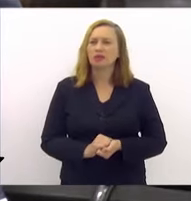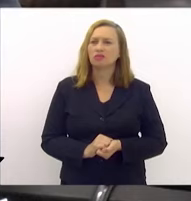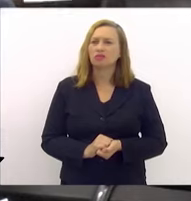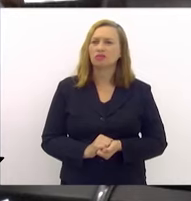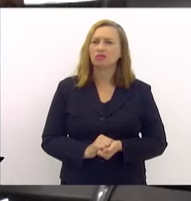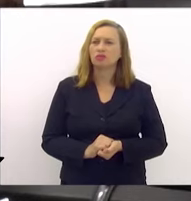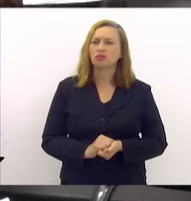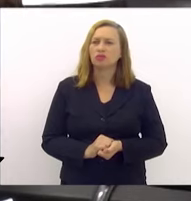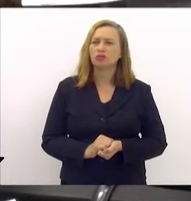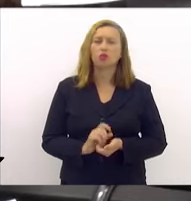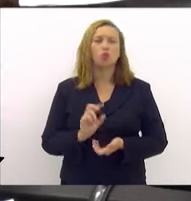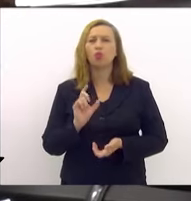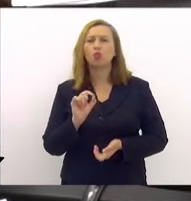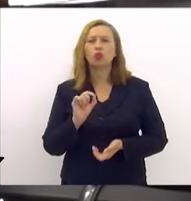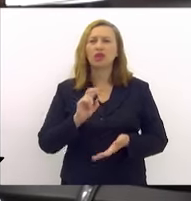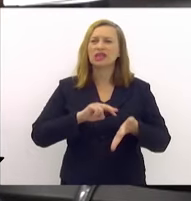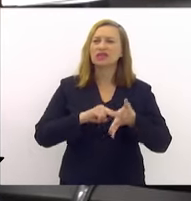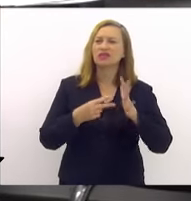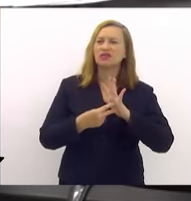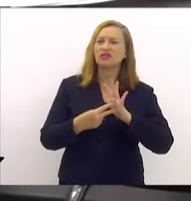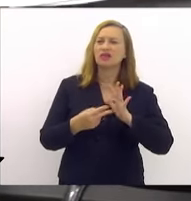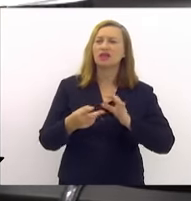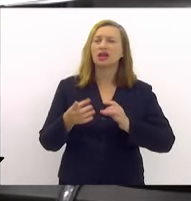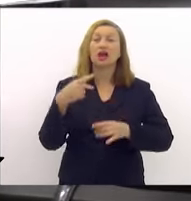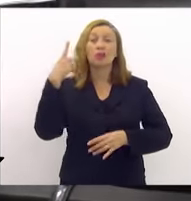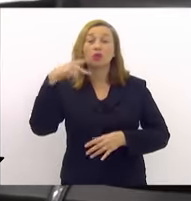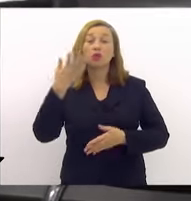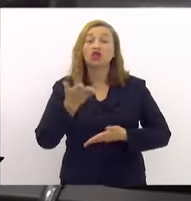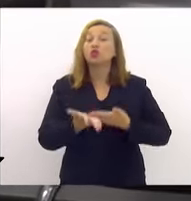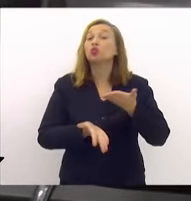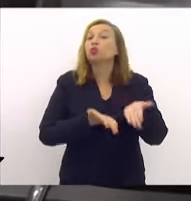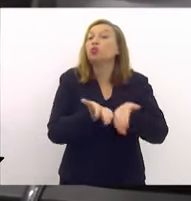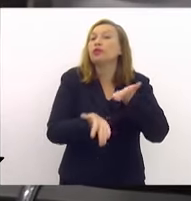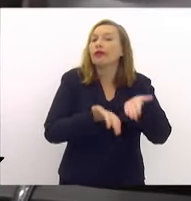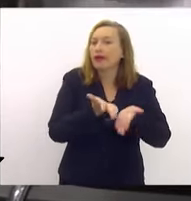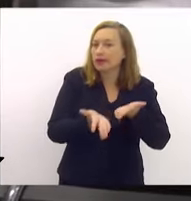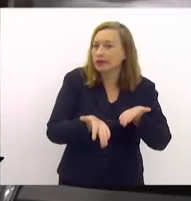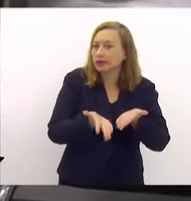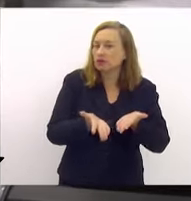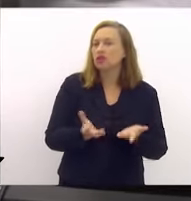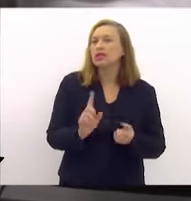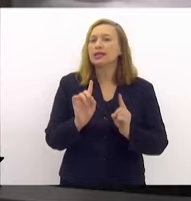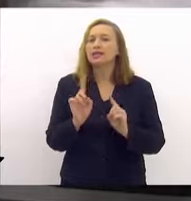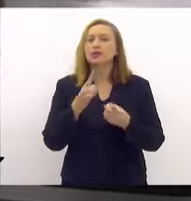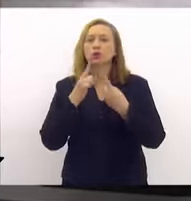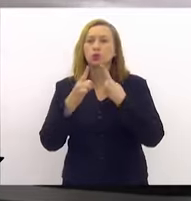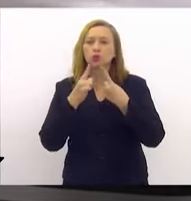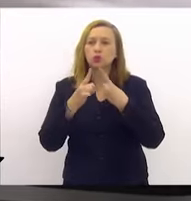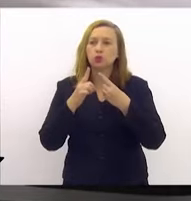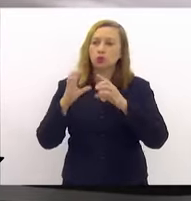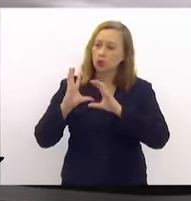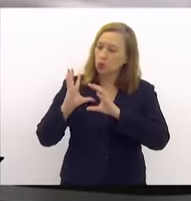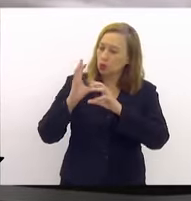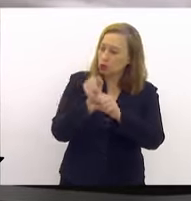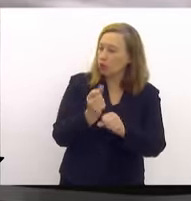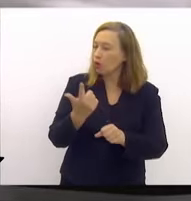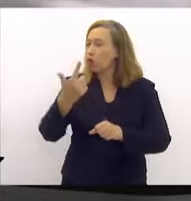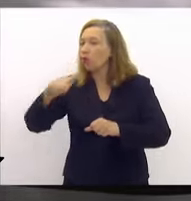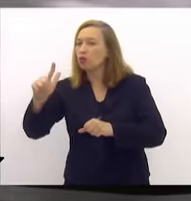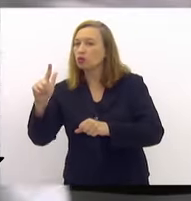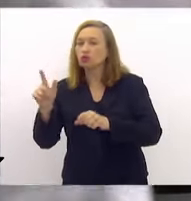sobre o que é a política do cuidado. E esse debate ele se soma com outro debate